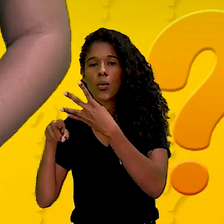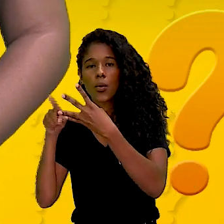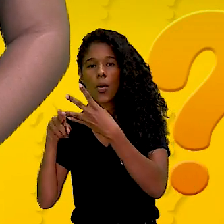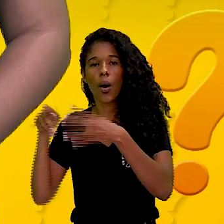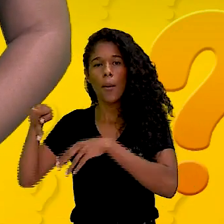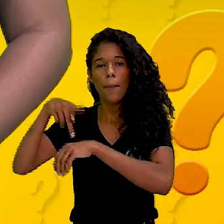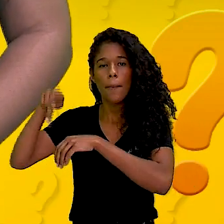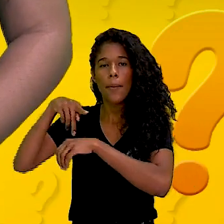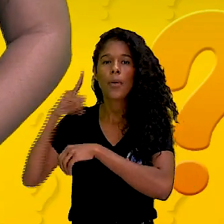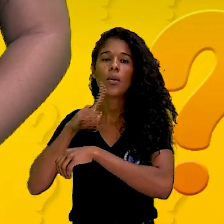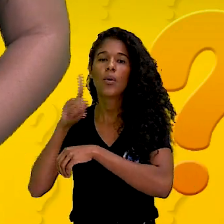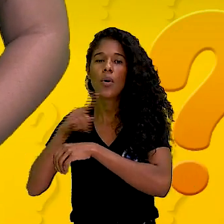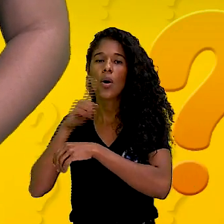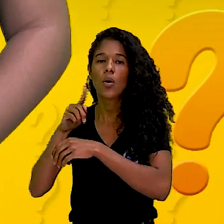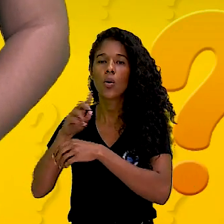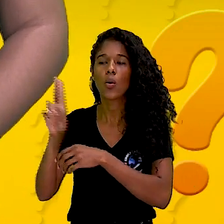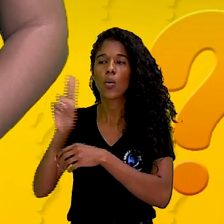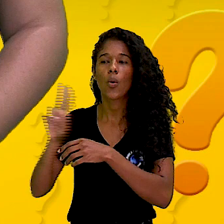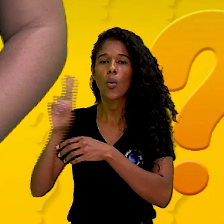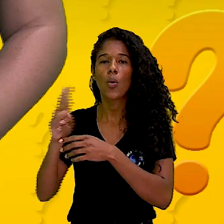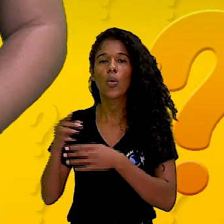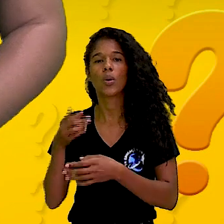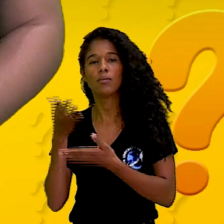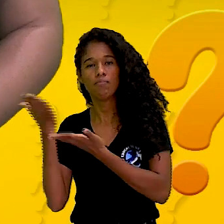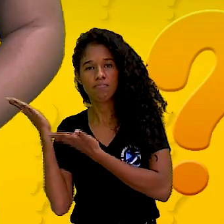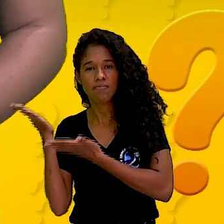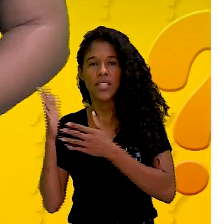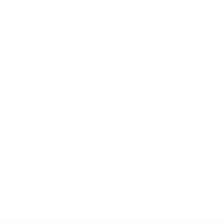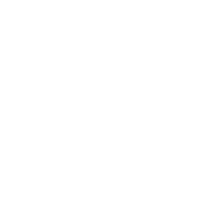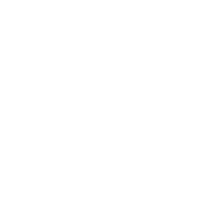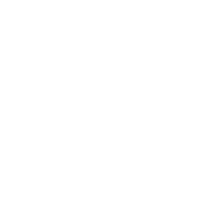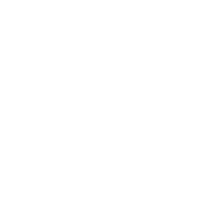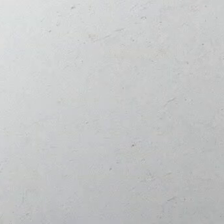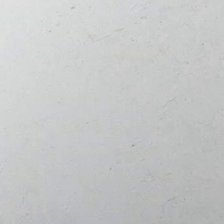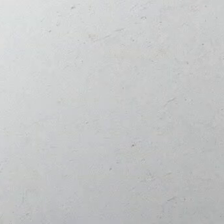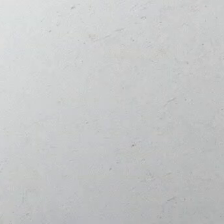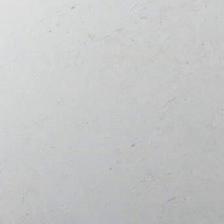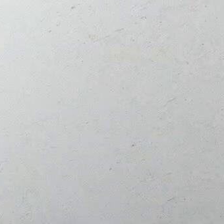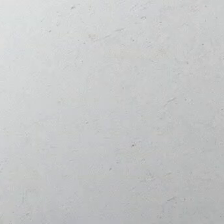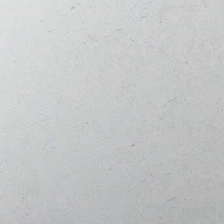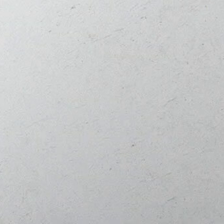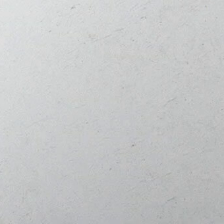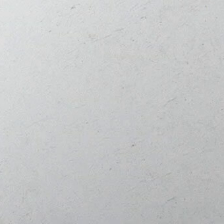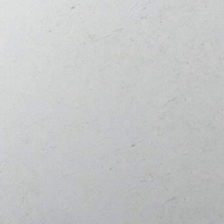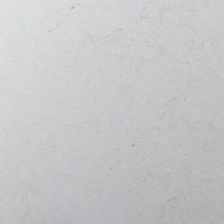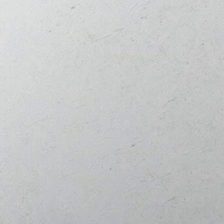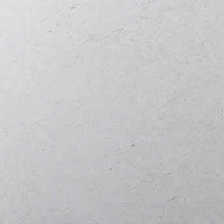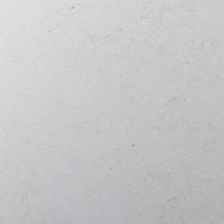How it's going? Para mais dicas como essa, fique ligado na TV Educação.